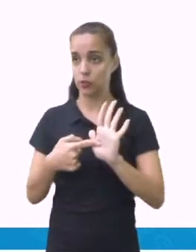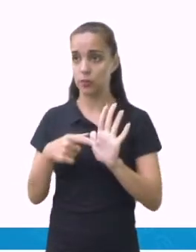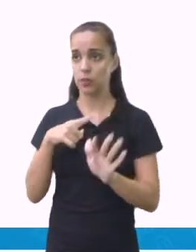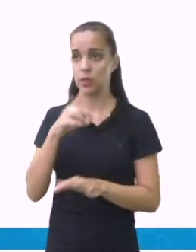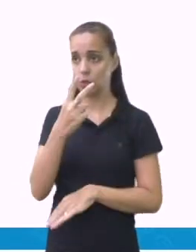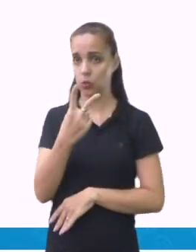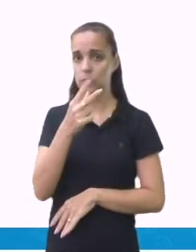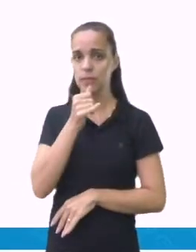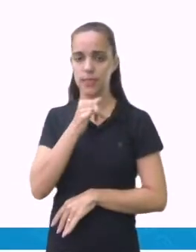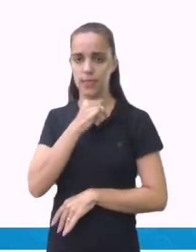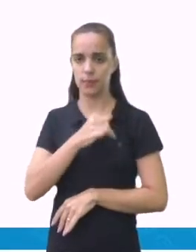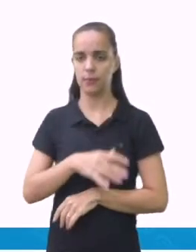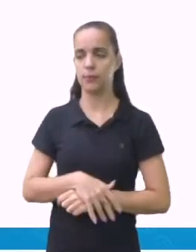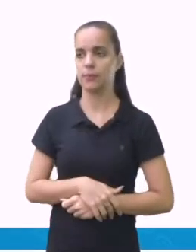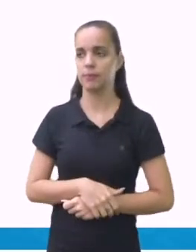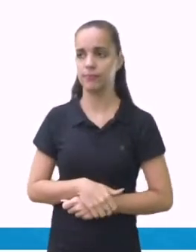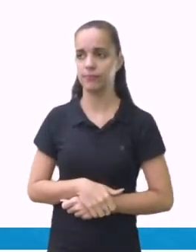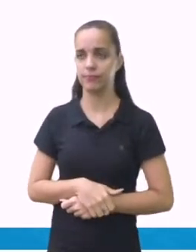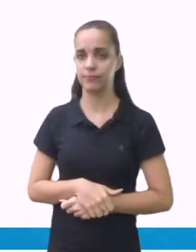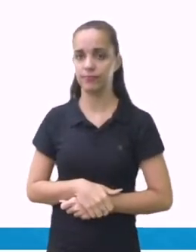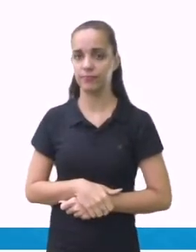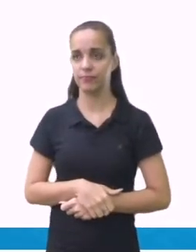2 exemplos.